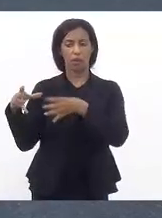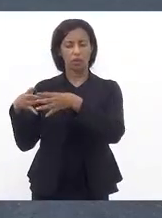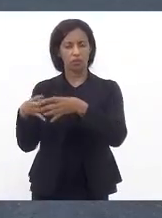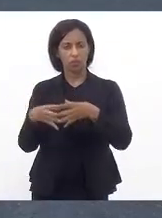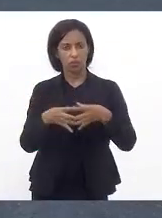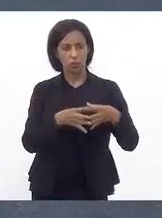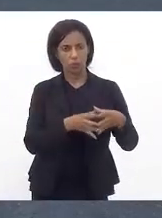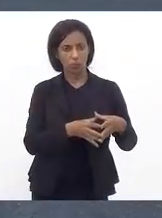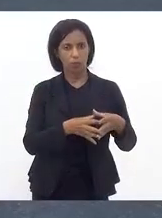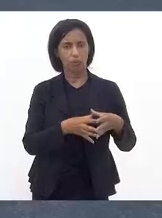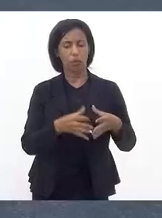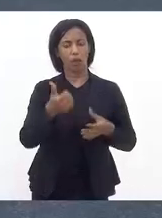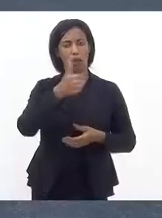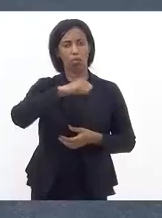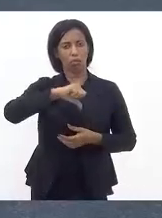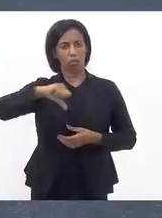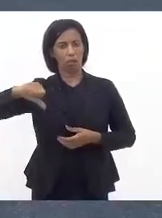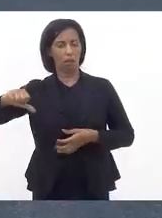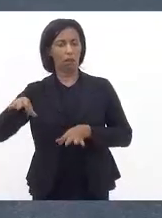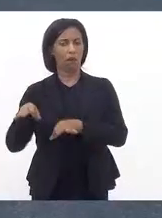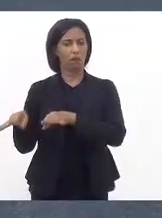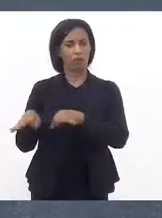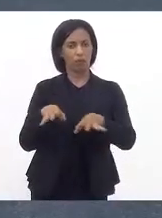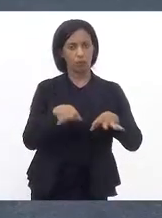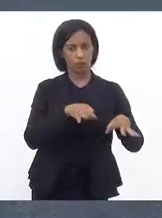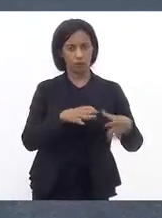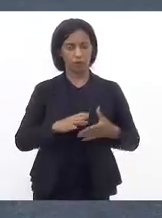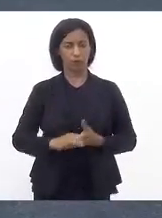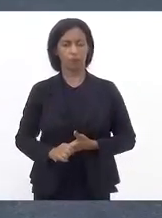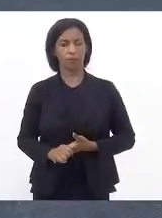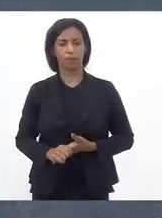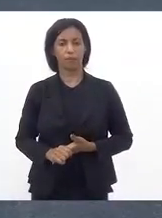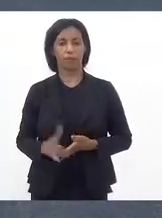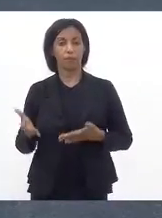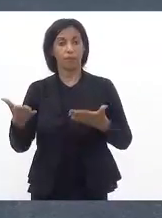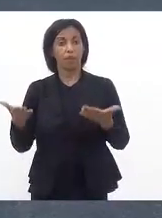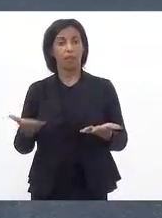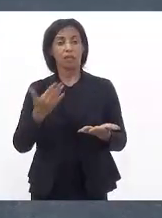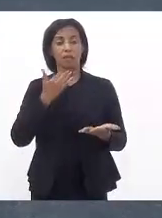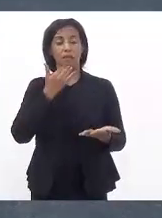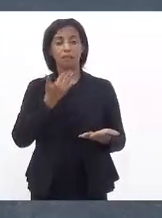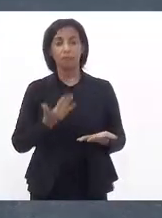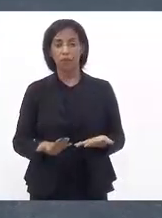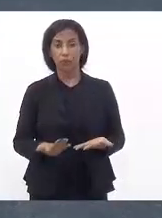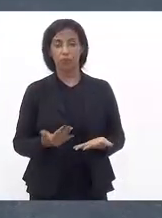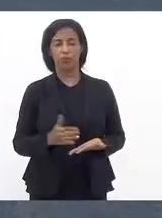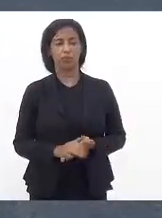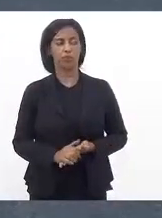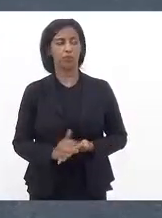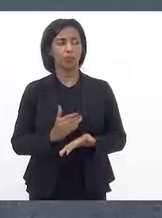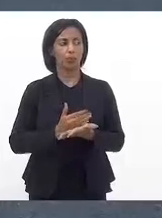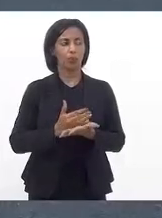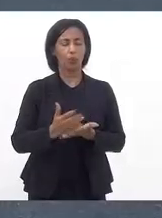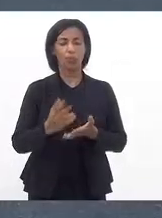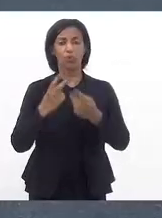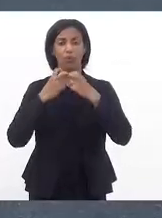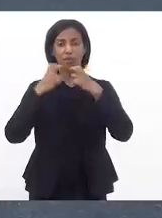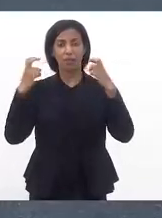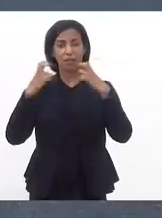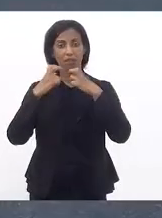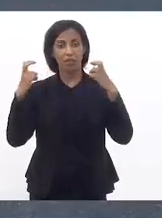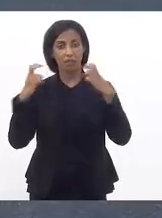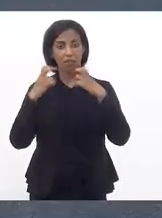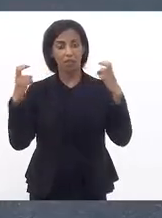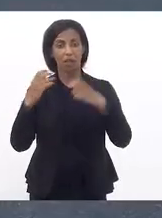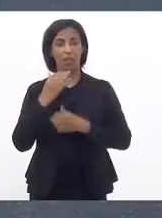comissões negaram o projeto pode esperar e aí se pediu né começou a ser gritar e